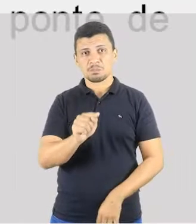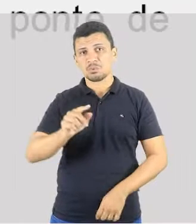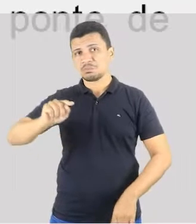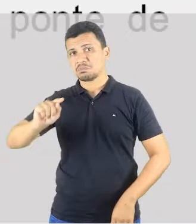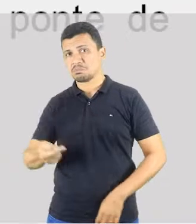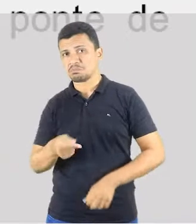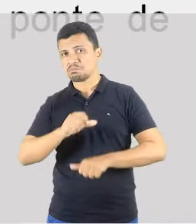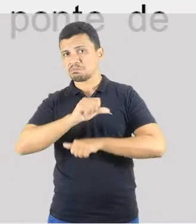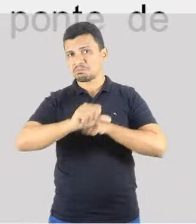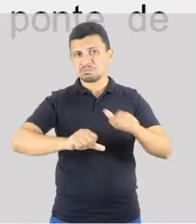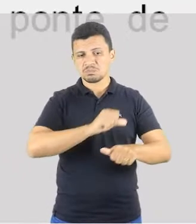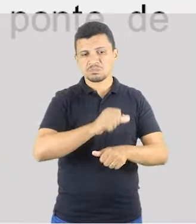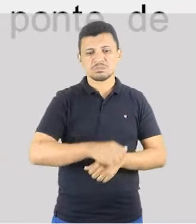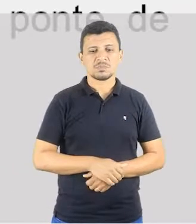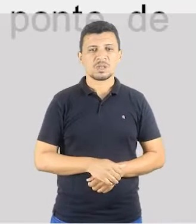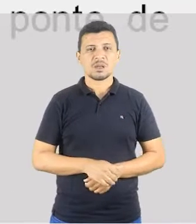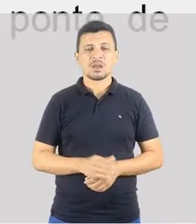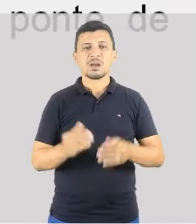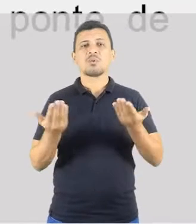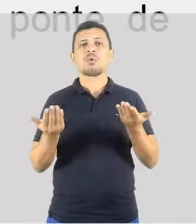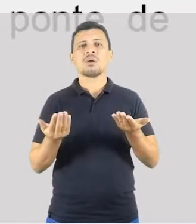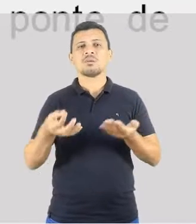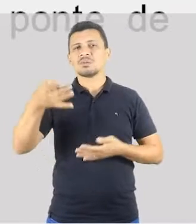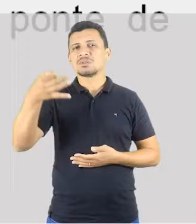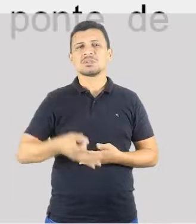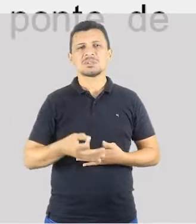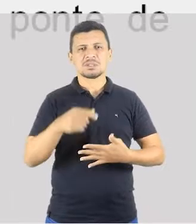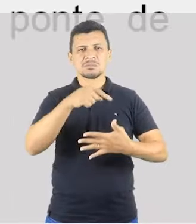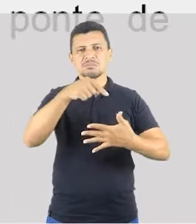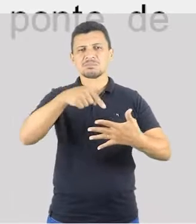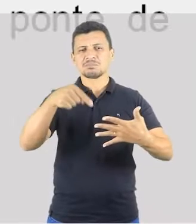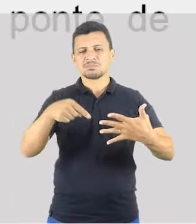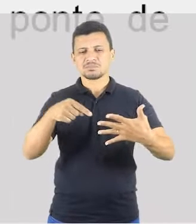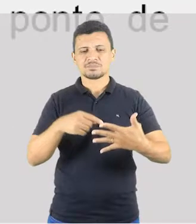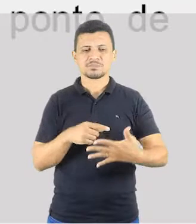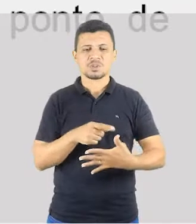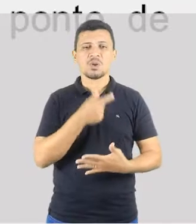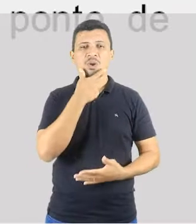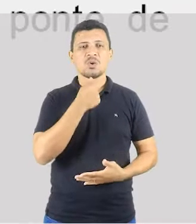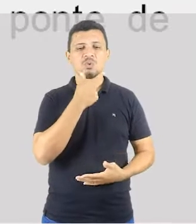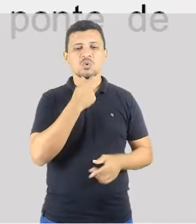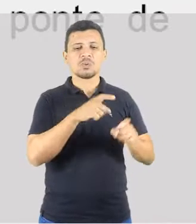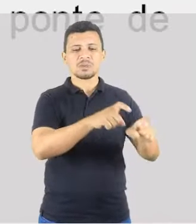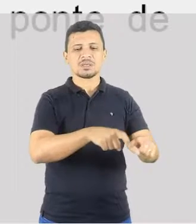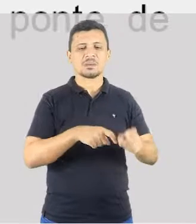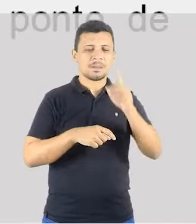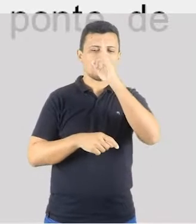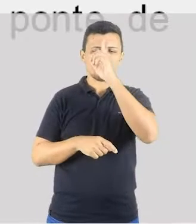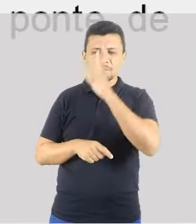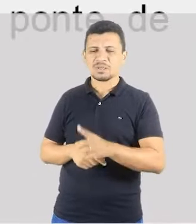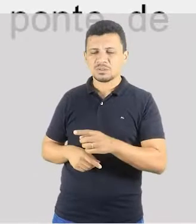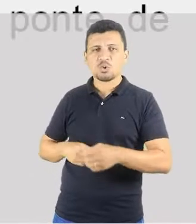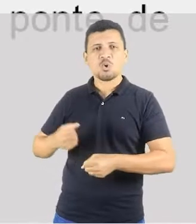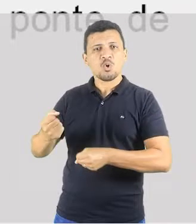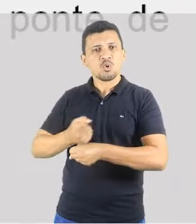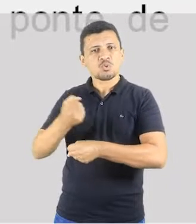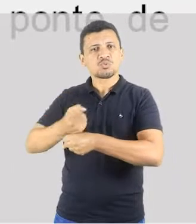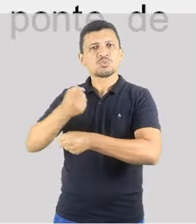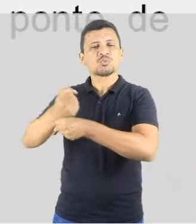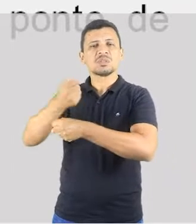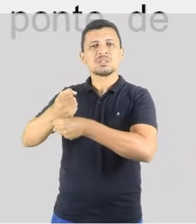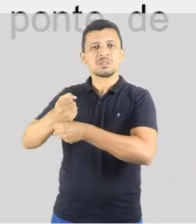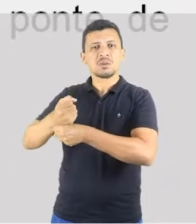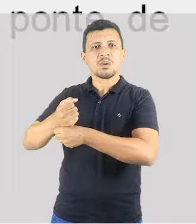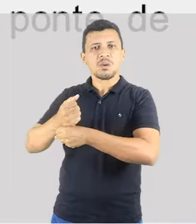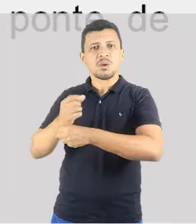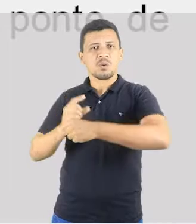que respeita a norma padrão é: letra A, o camponês mandou que ele construísse uma ponte de pedra